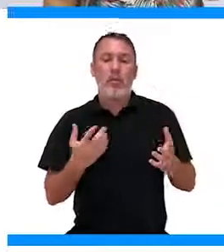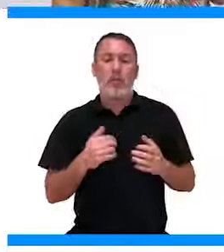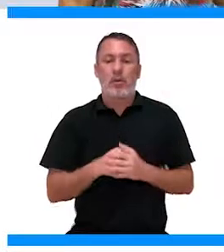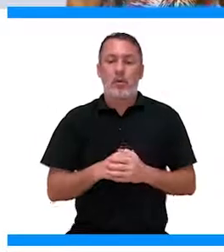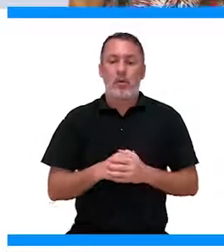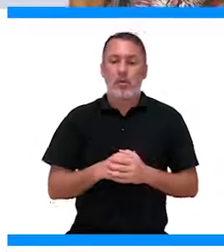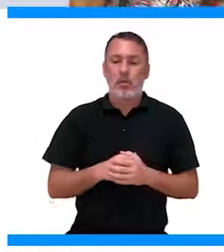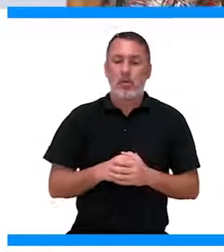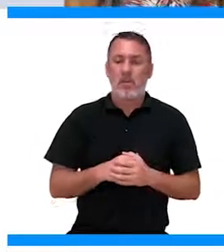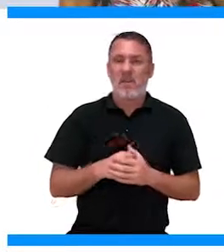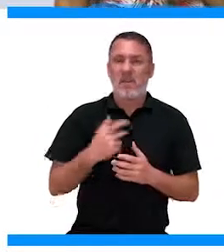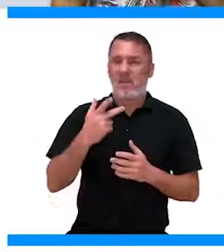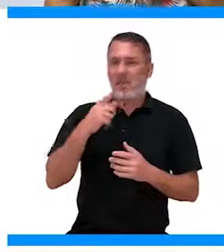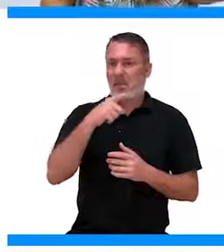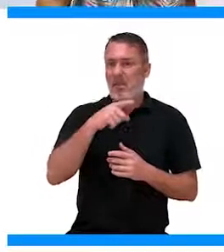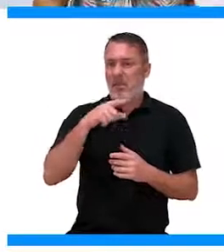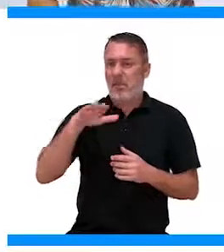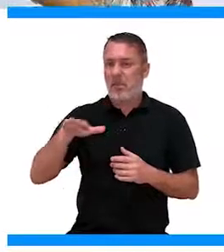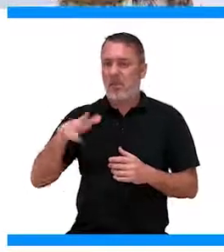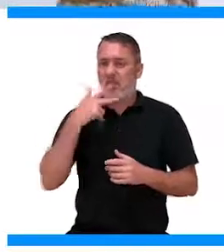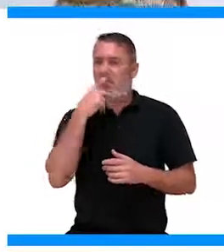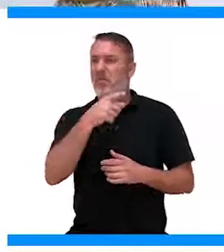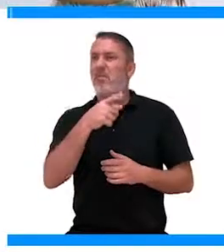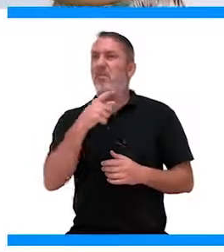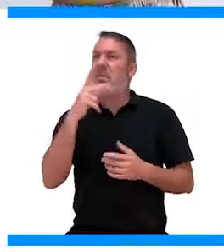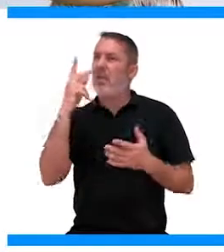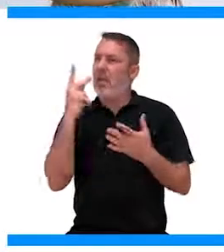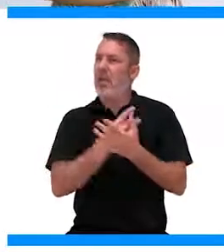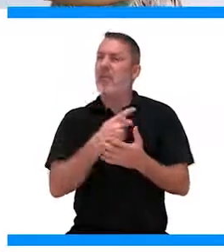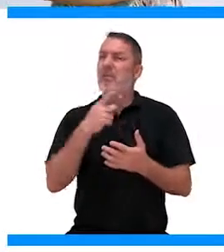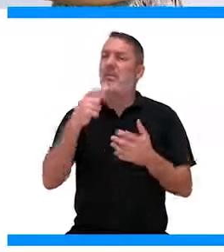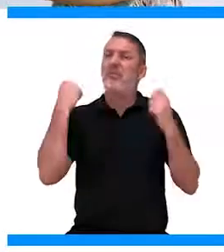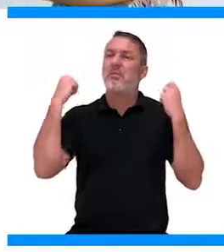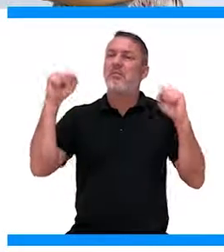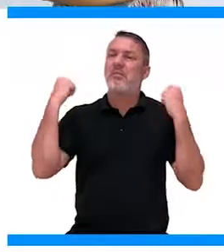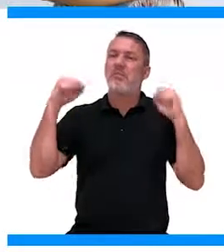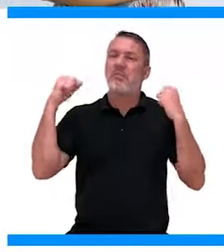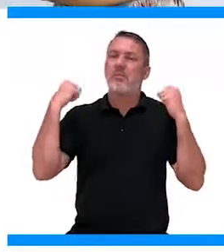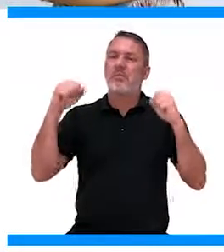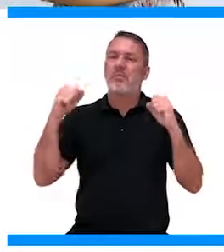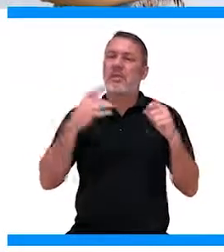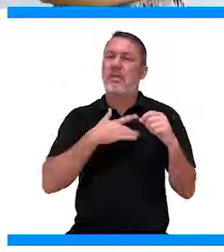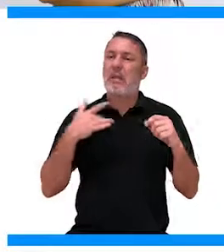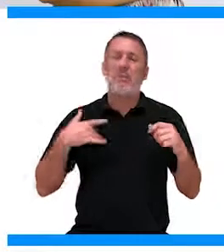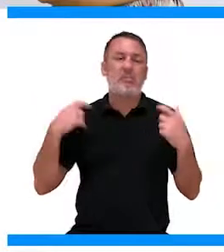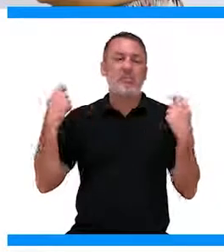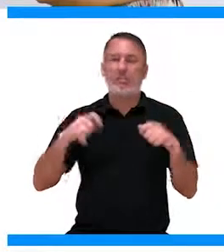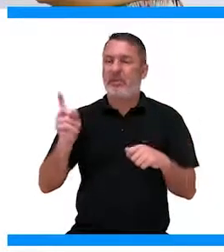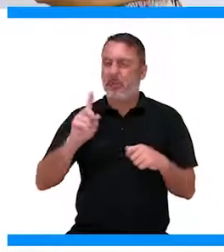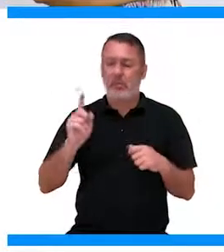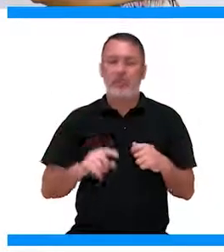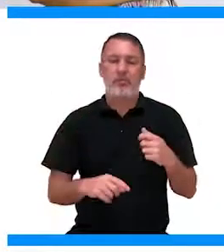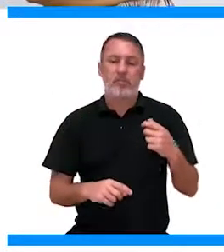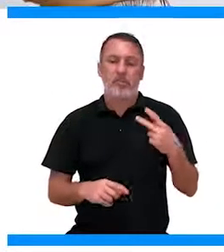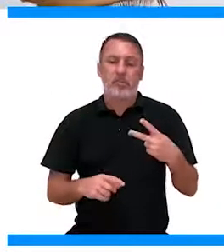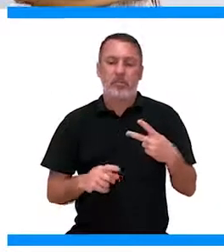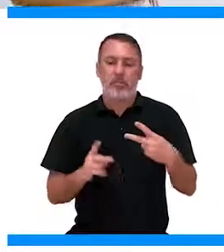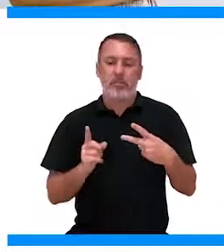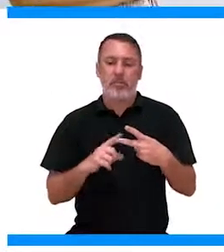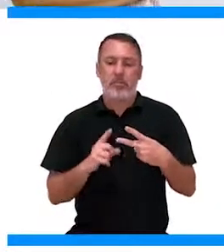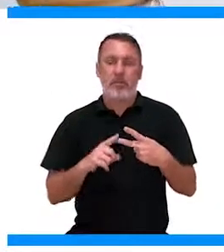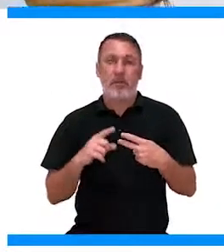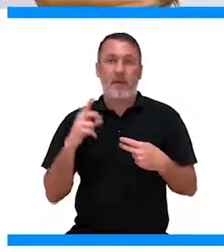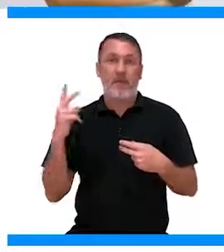Condenar a prática de exercícios físicos, será que o filho estava falando que não vale a pena fazer exercício físico?